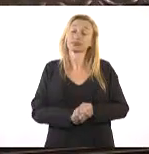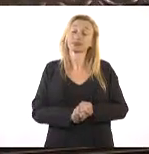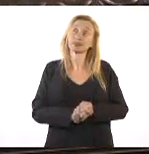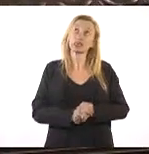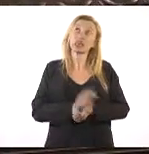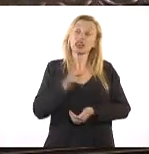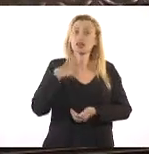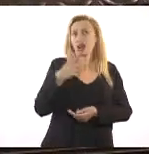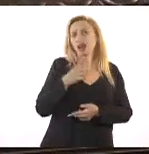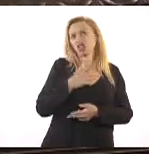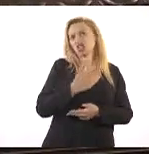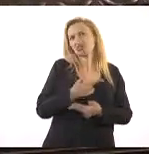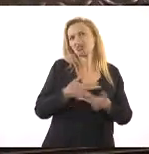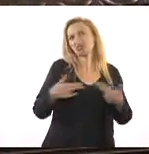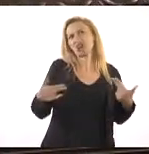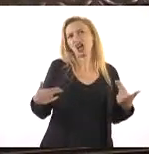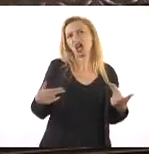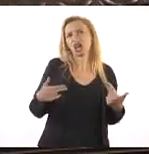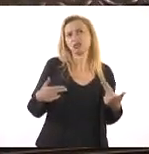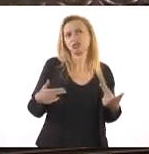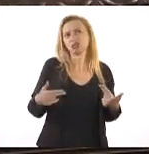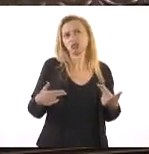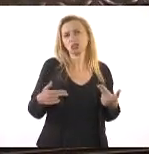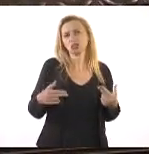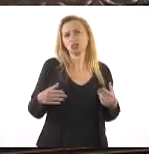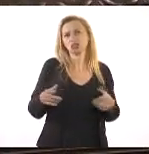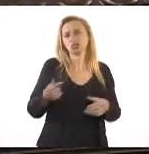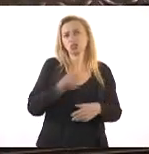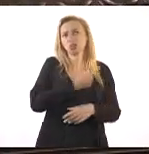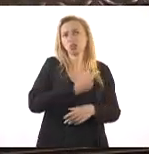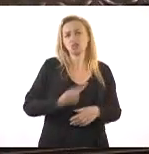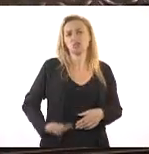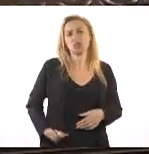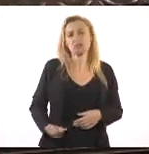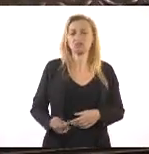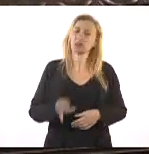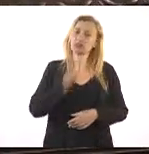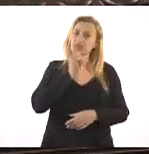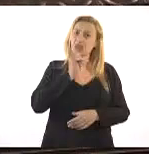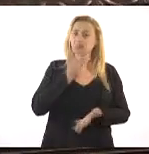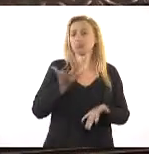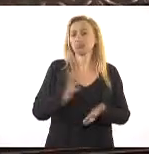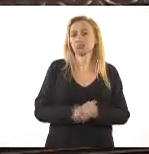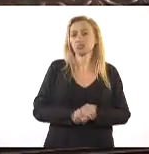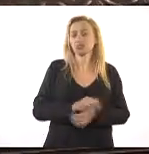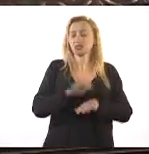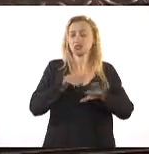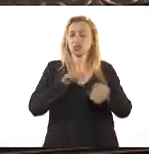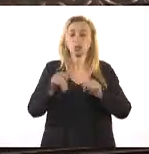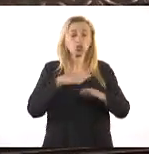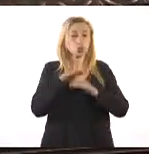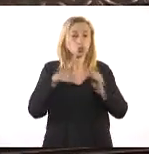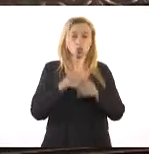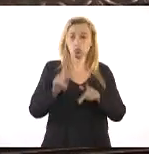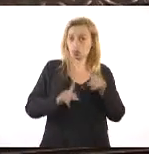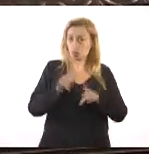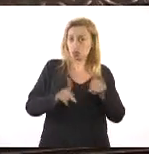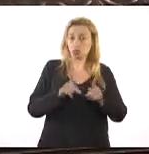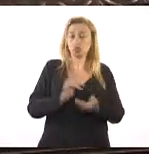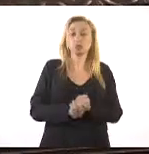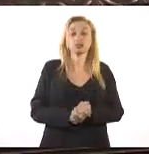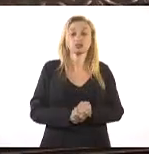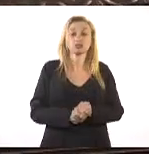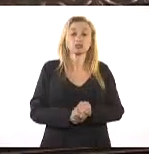Falar de várias autoridades, por exemplo, que convocam toda a população para